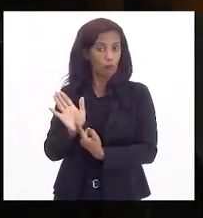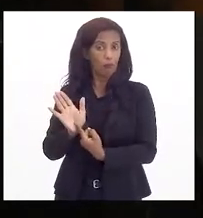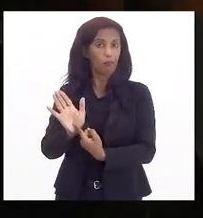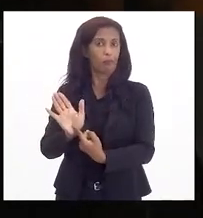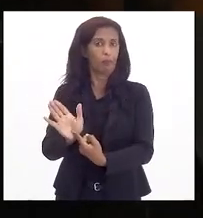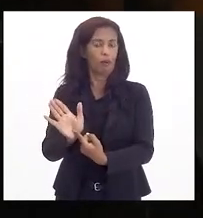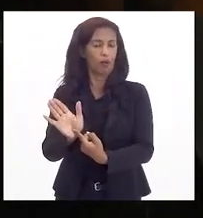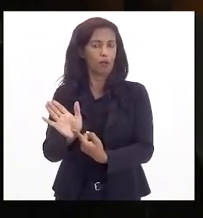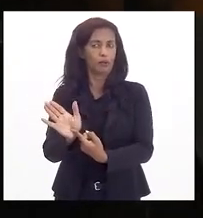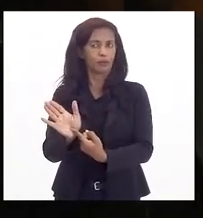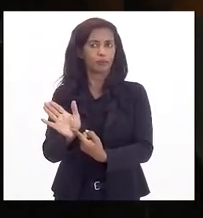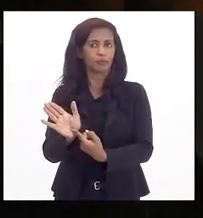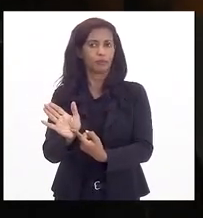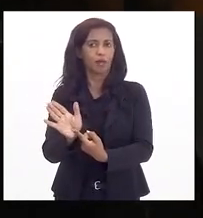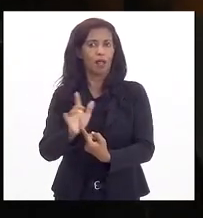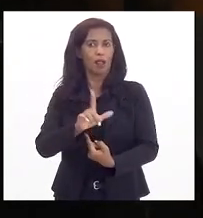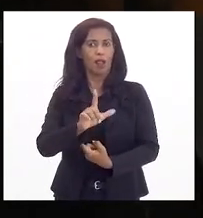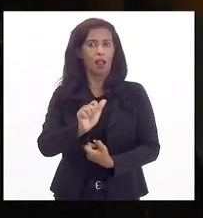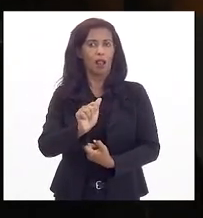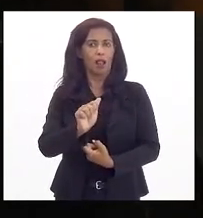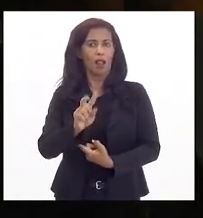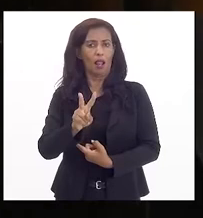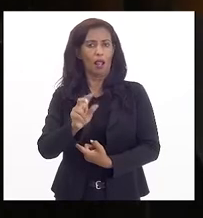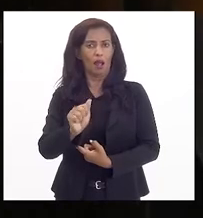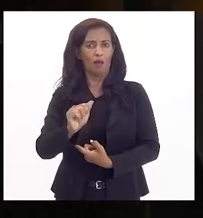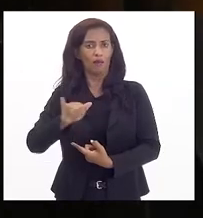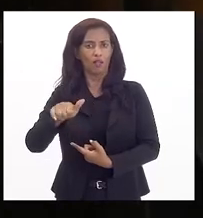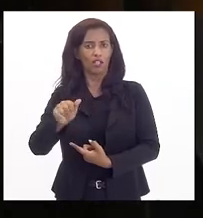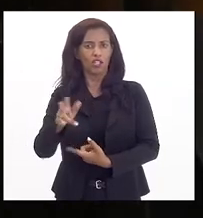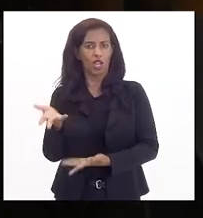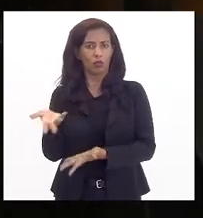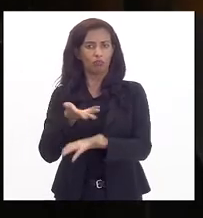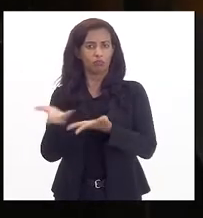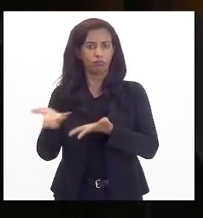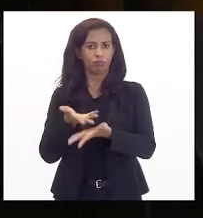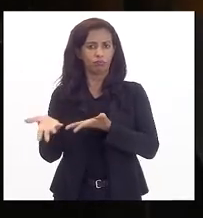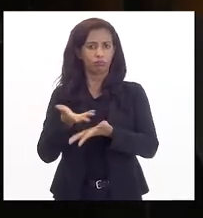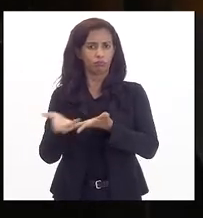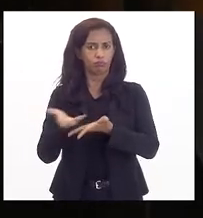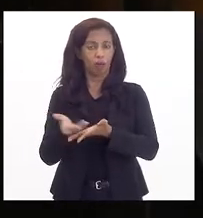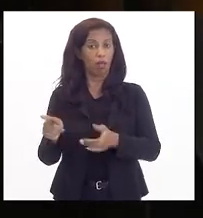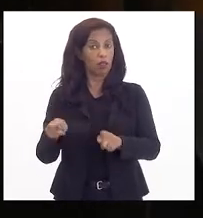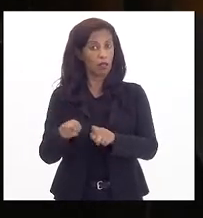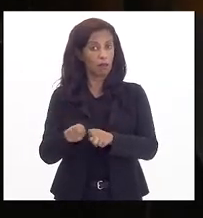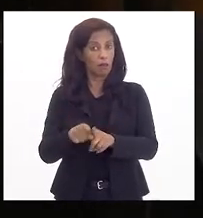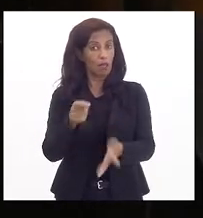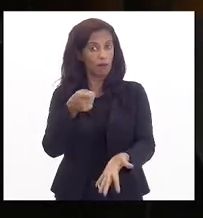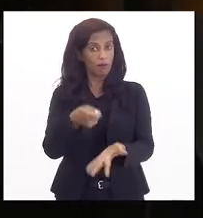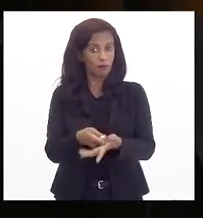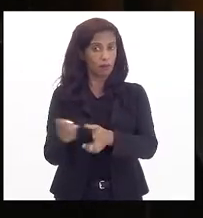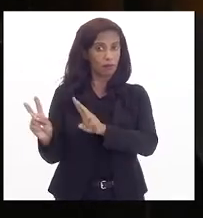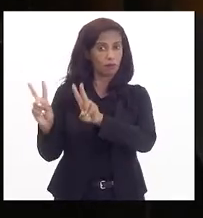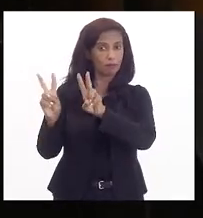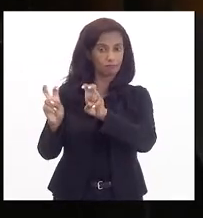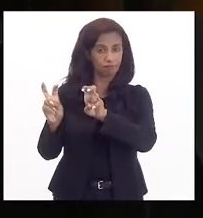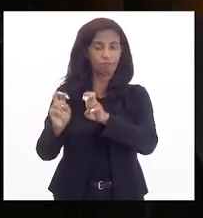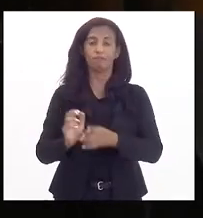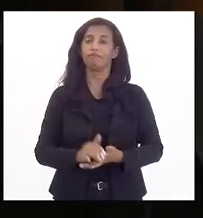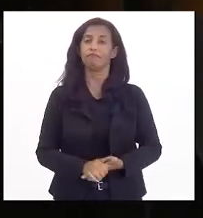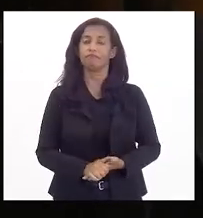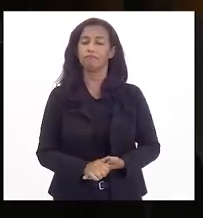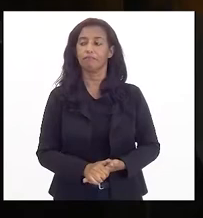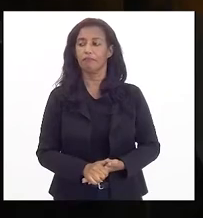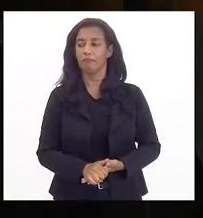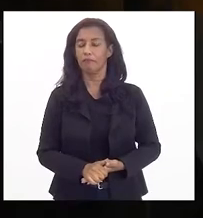na Operação Lava Jato. Ainda mais, afirma a matéria